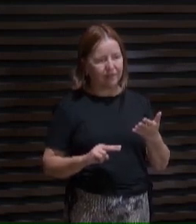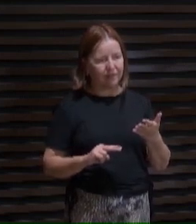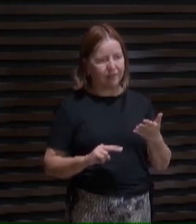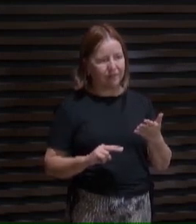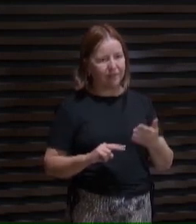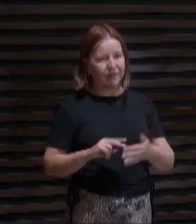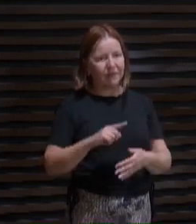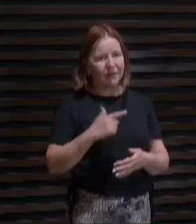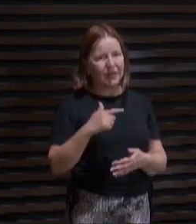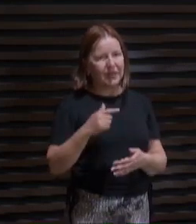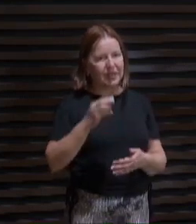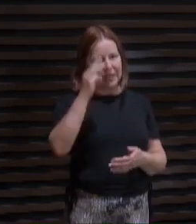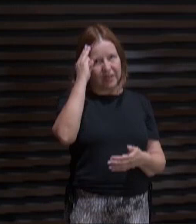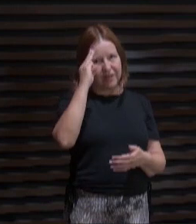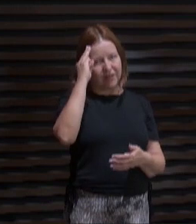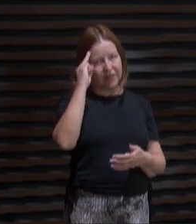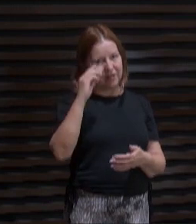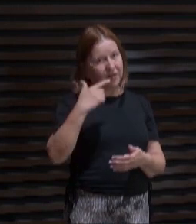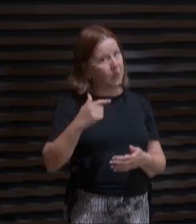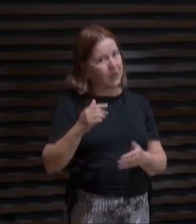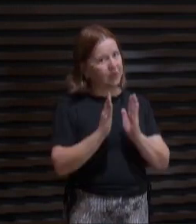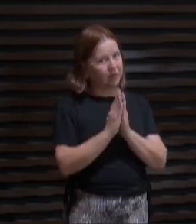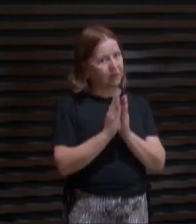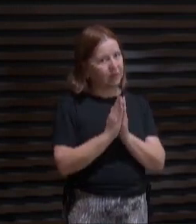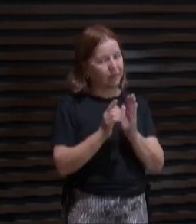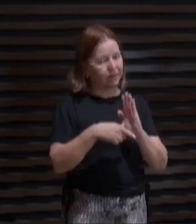sem reflexão, sem oração.